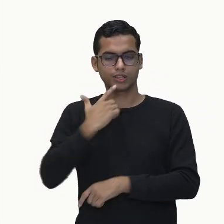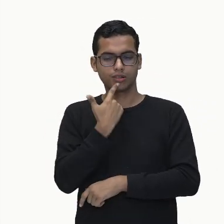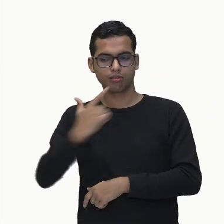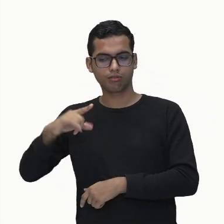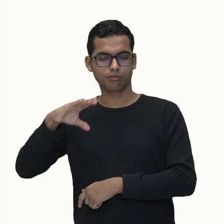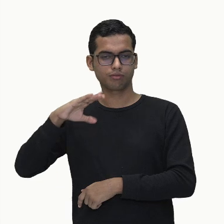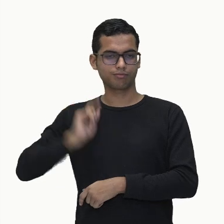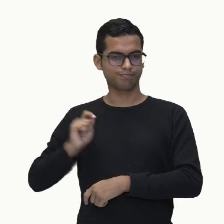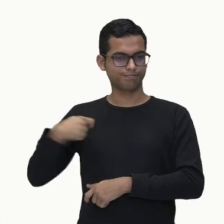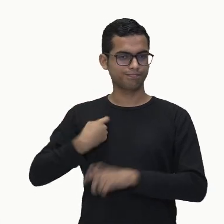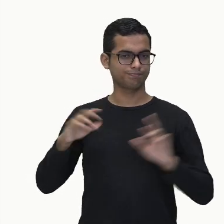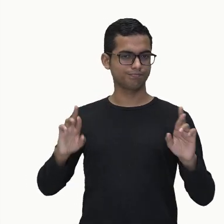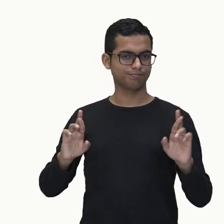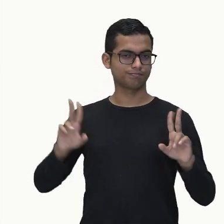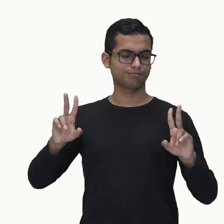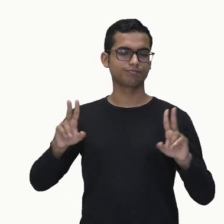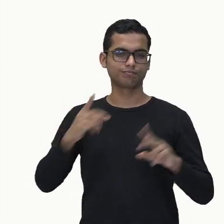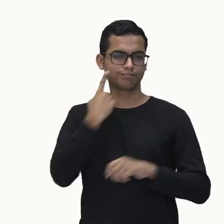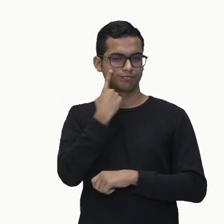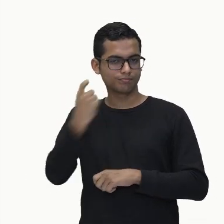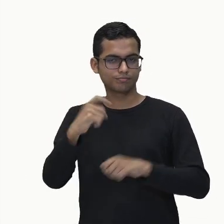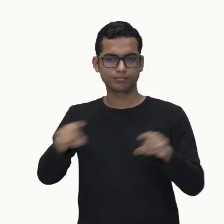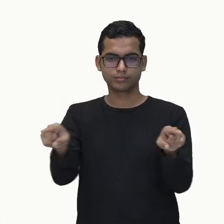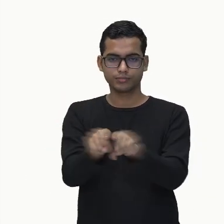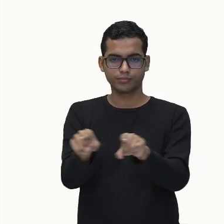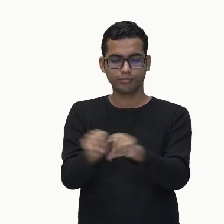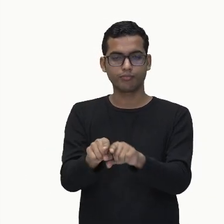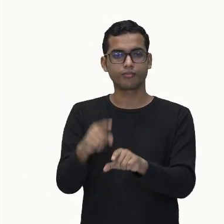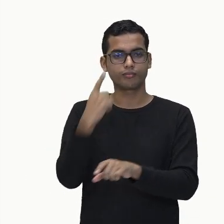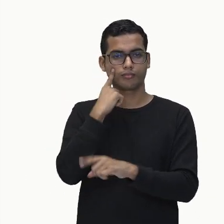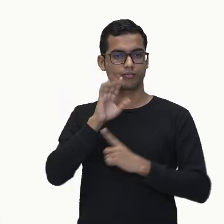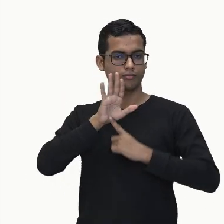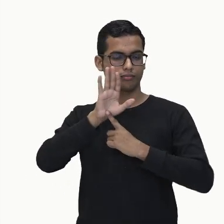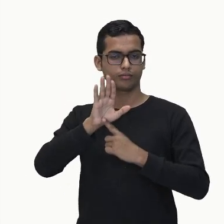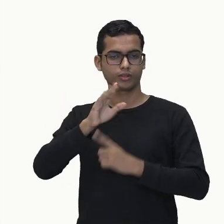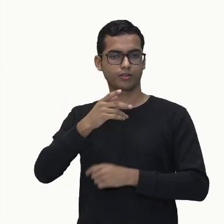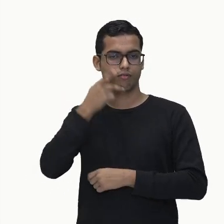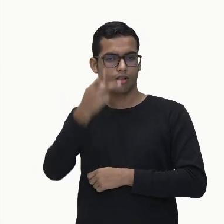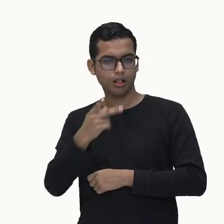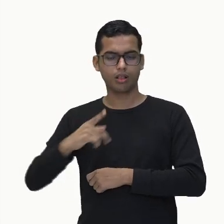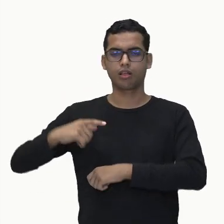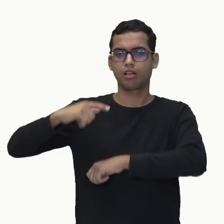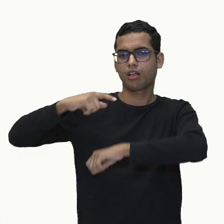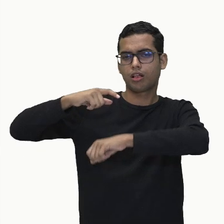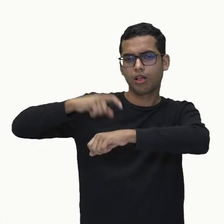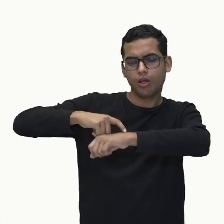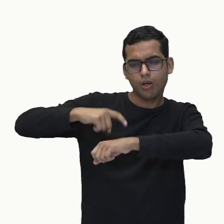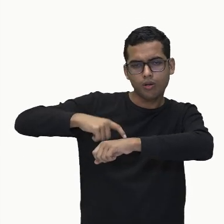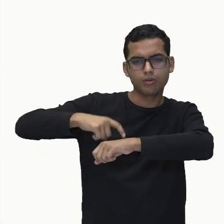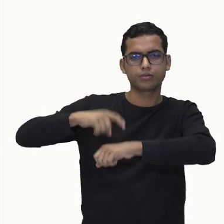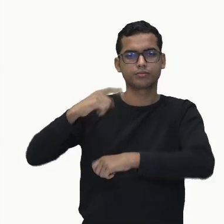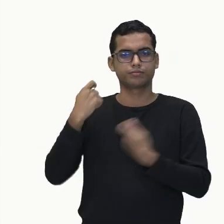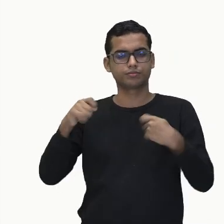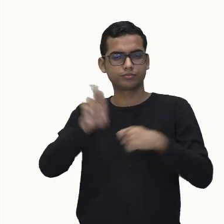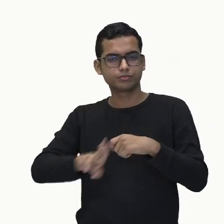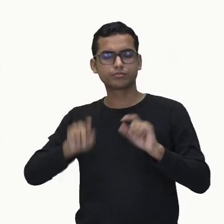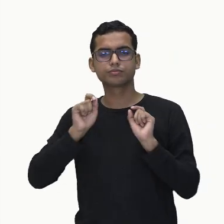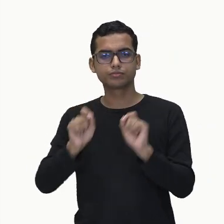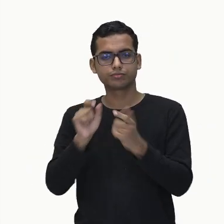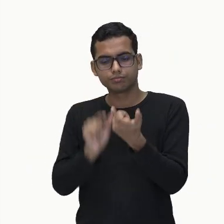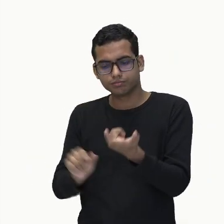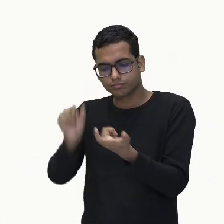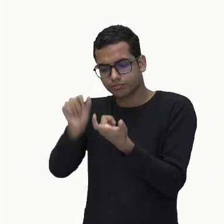para mencionar as horas para declará-los eu preciso de usar o artigo lá ou